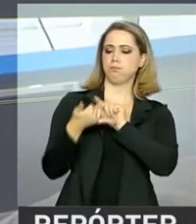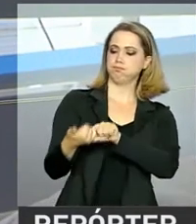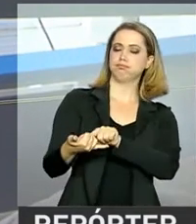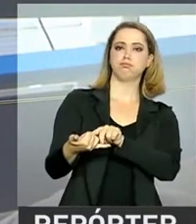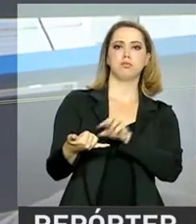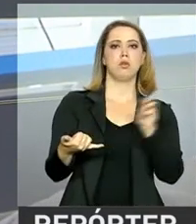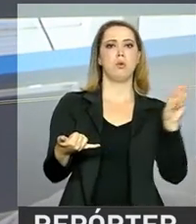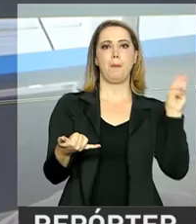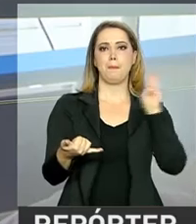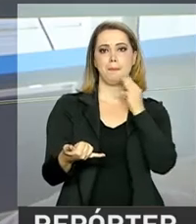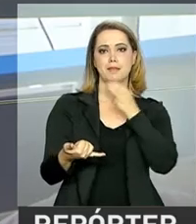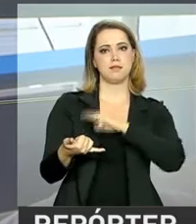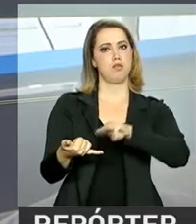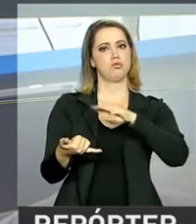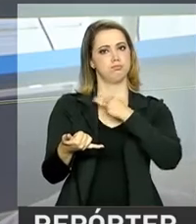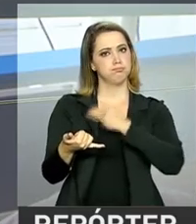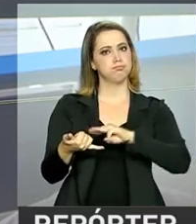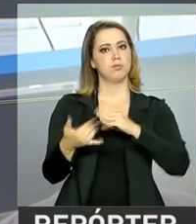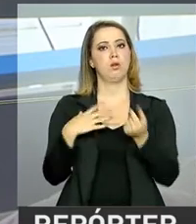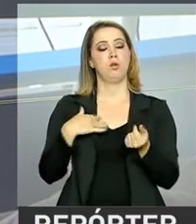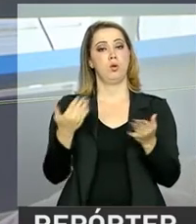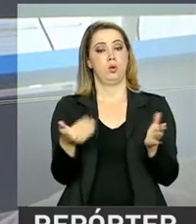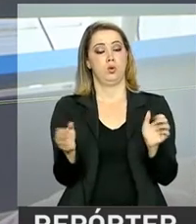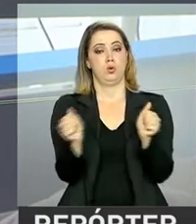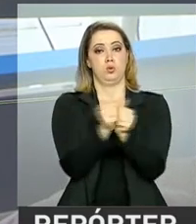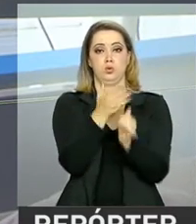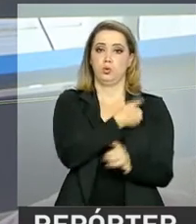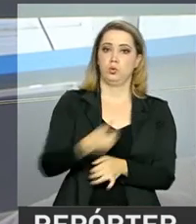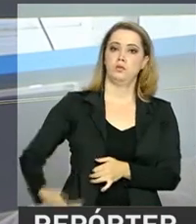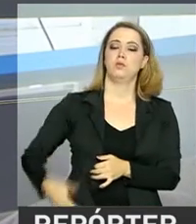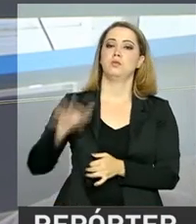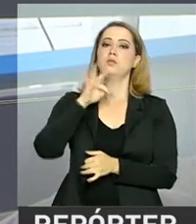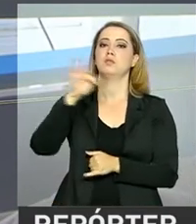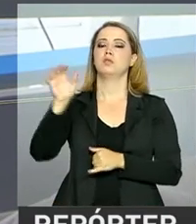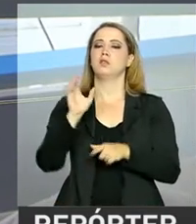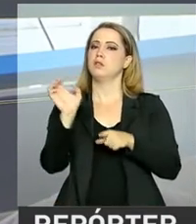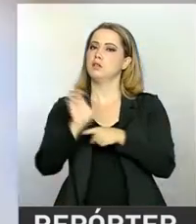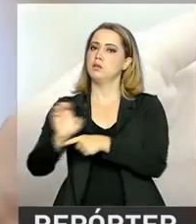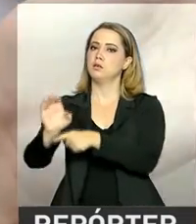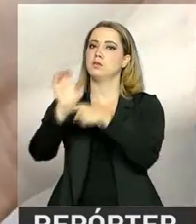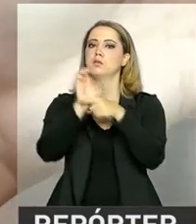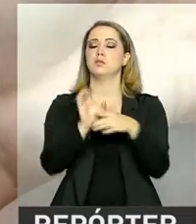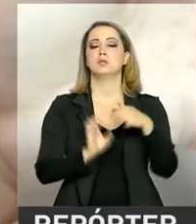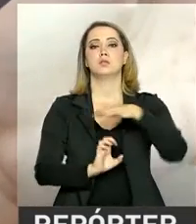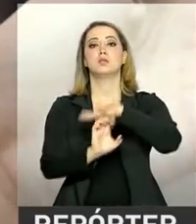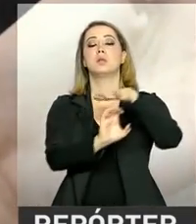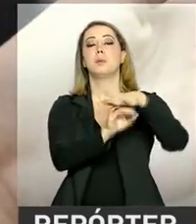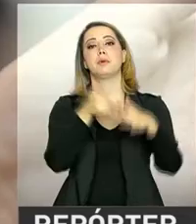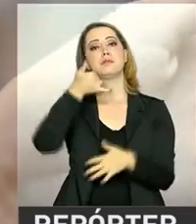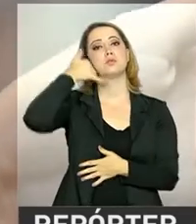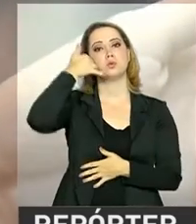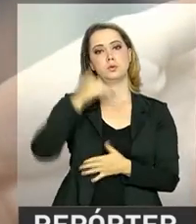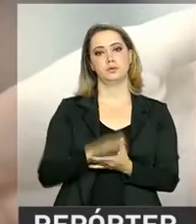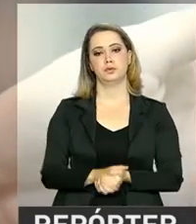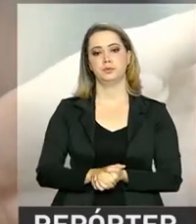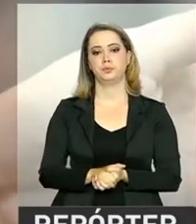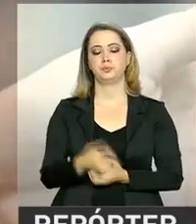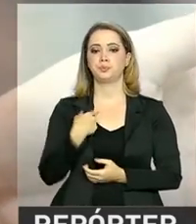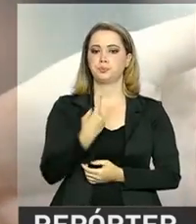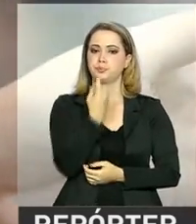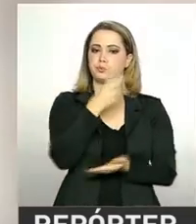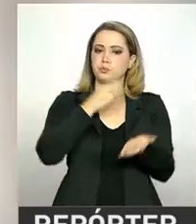entre governo federal estados e operadoras de telefonia uma mensagem sms